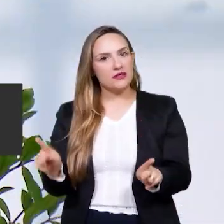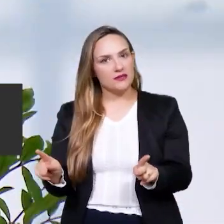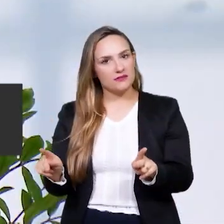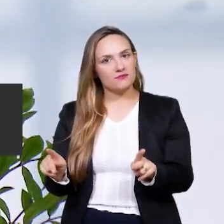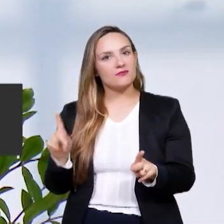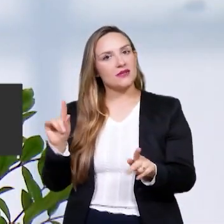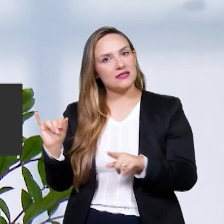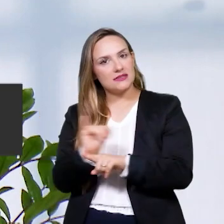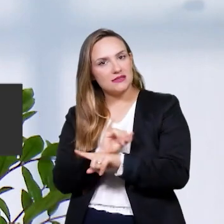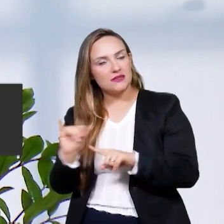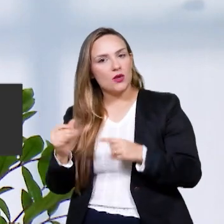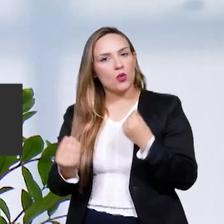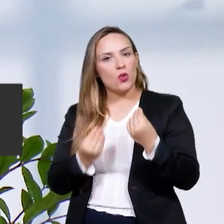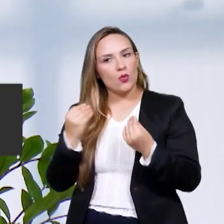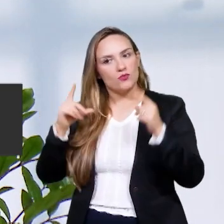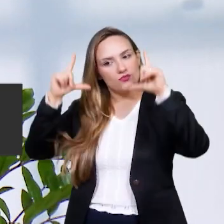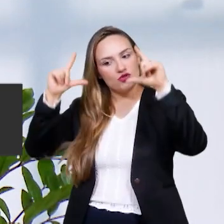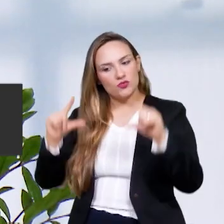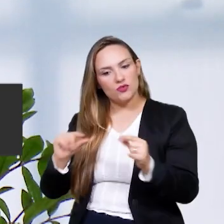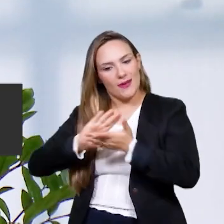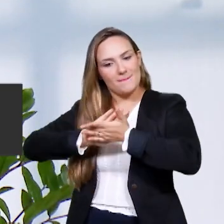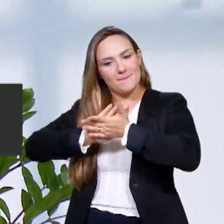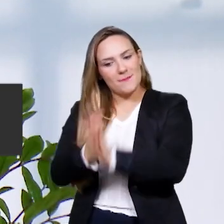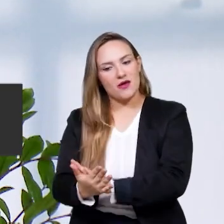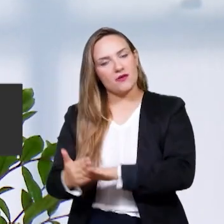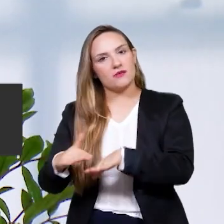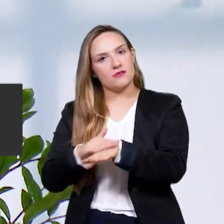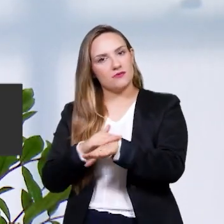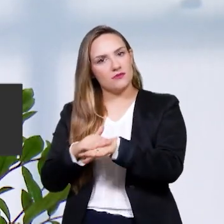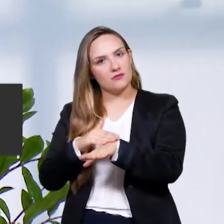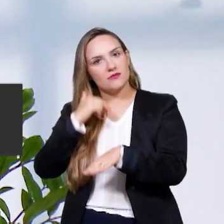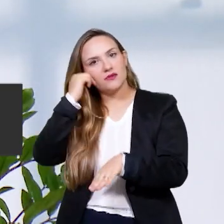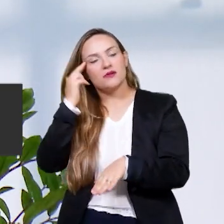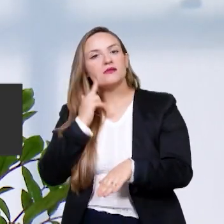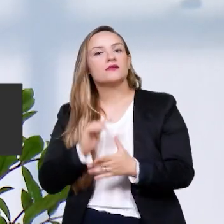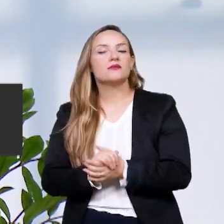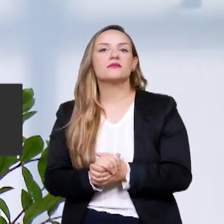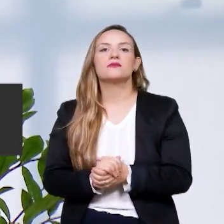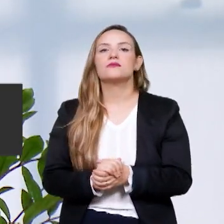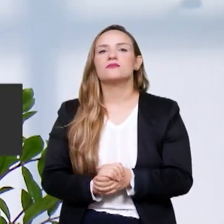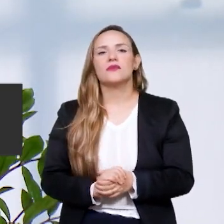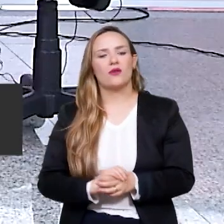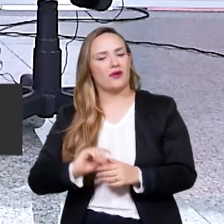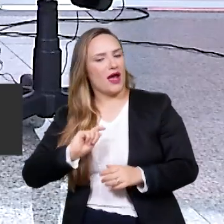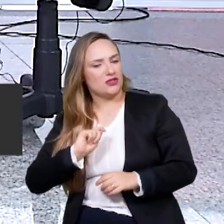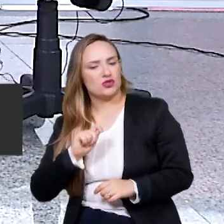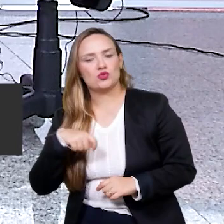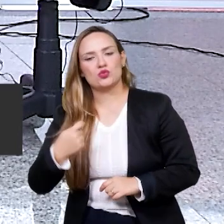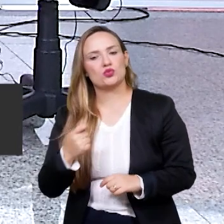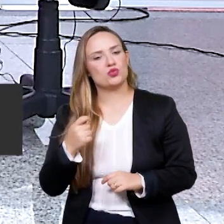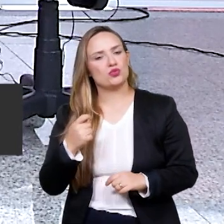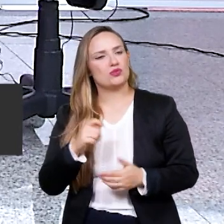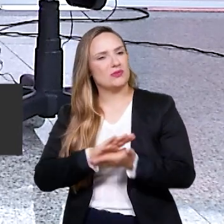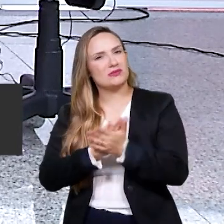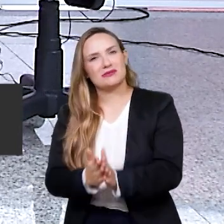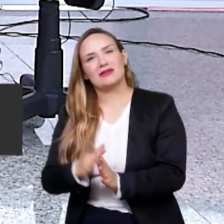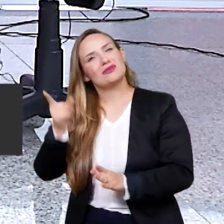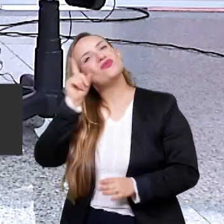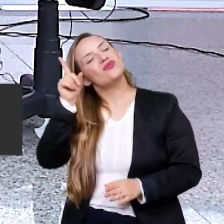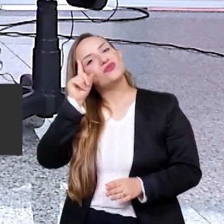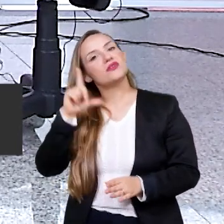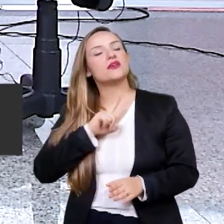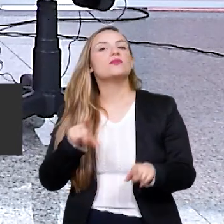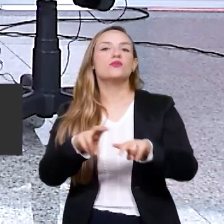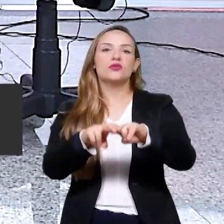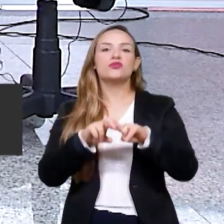públicas, em formas de enfrentamento a esse racismo. Porque os atos racistas, eles são diários, então as suas formas de enfrentamento